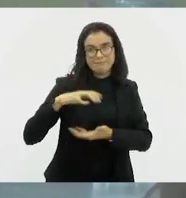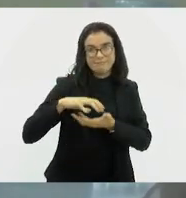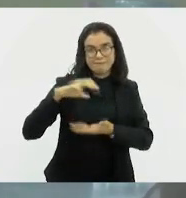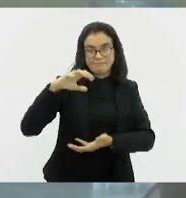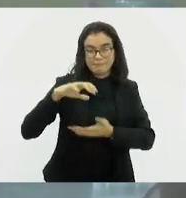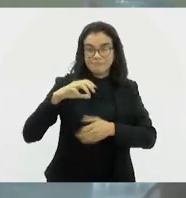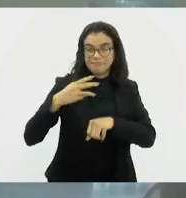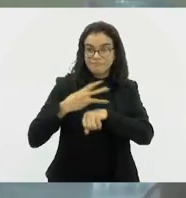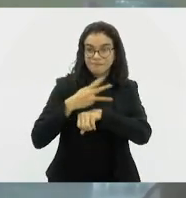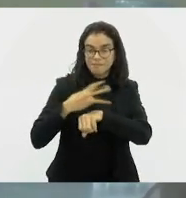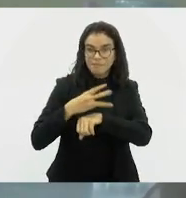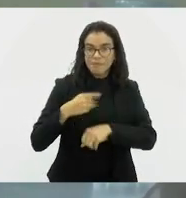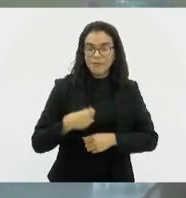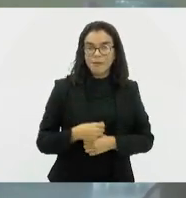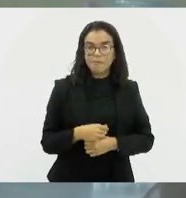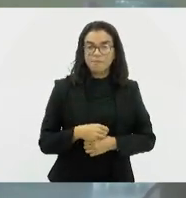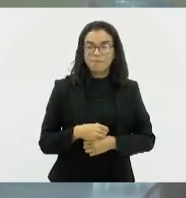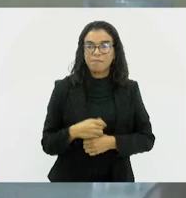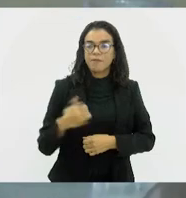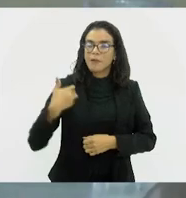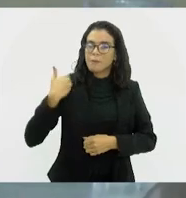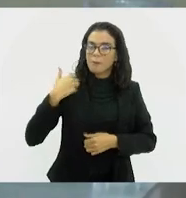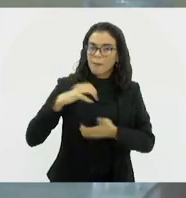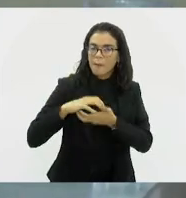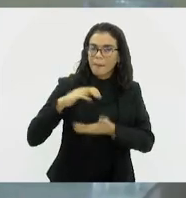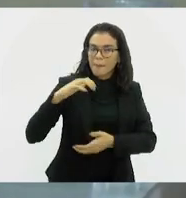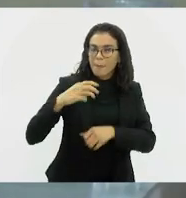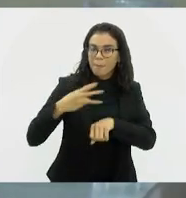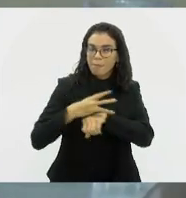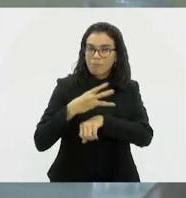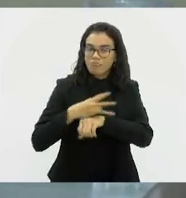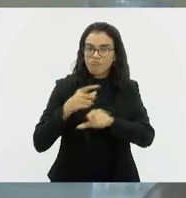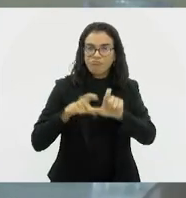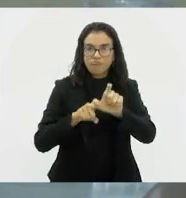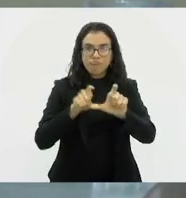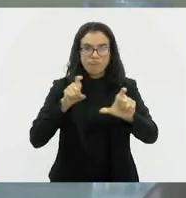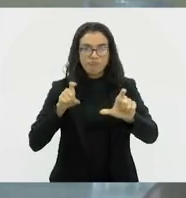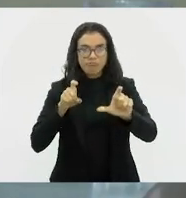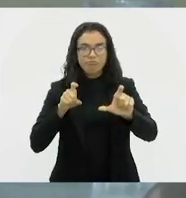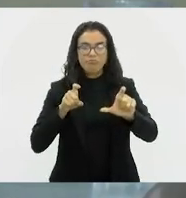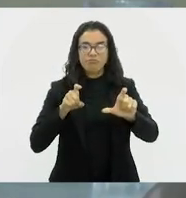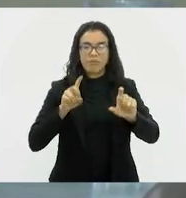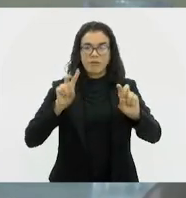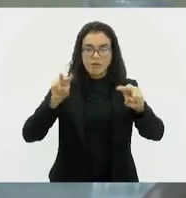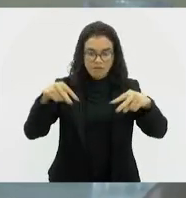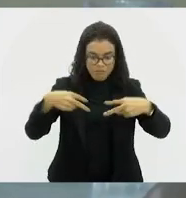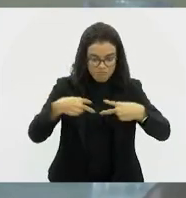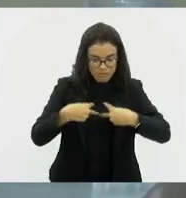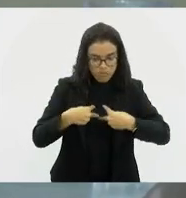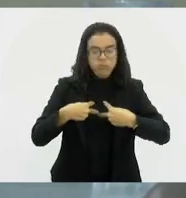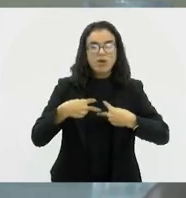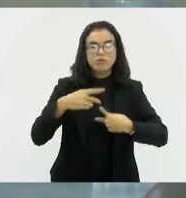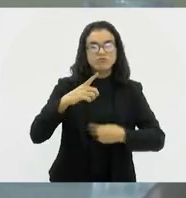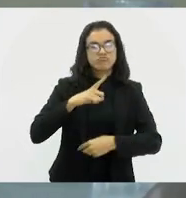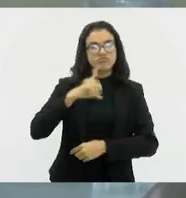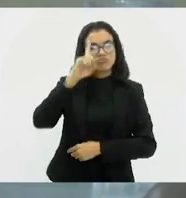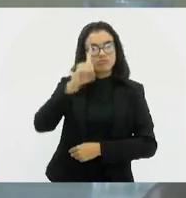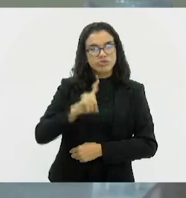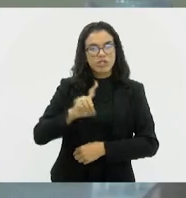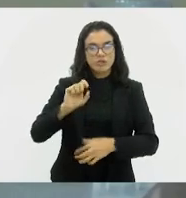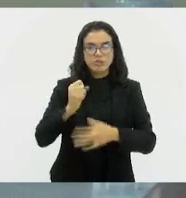O envelhecimento deve ser vivenciado com autonomia, reconhecimento de direitos, com